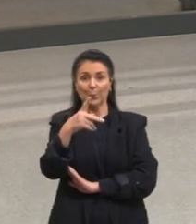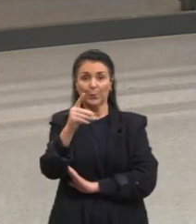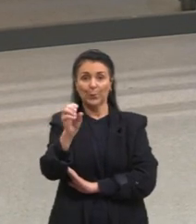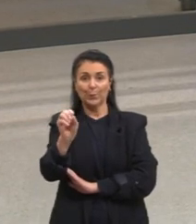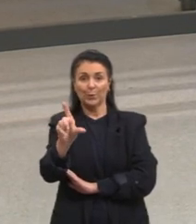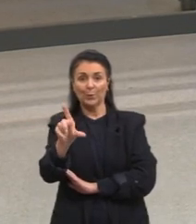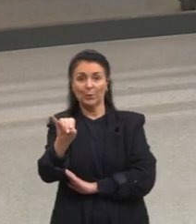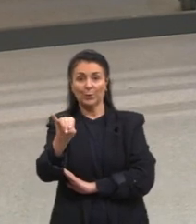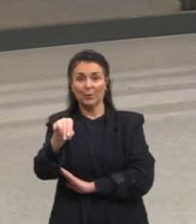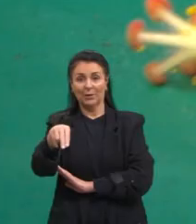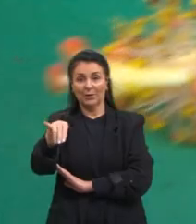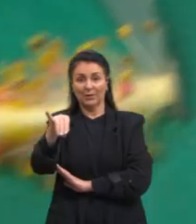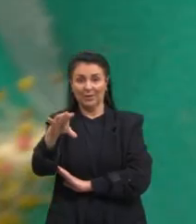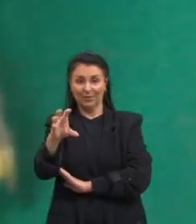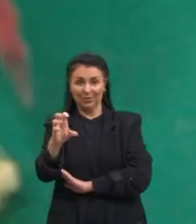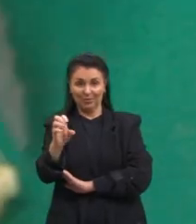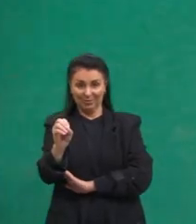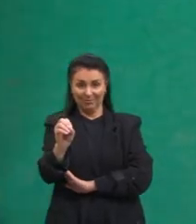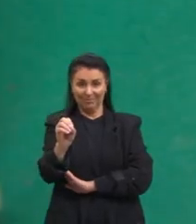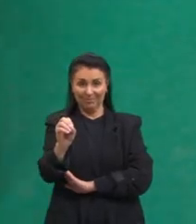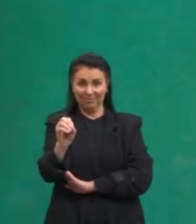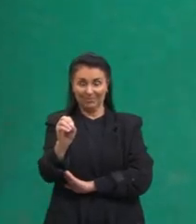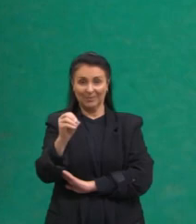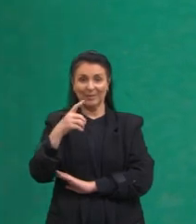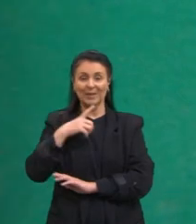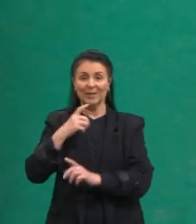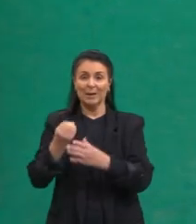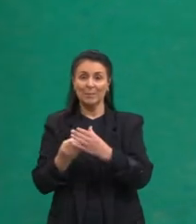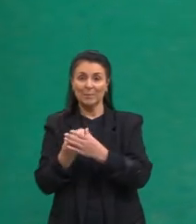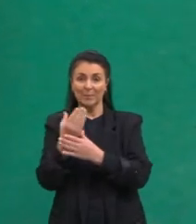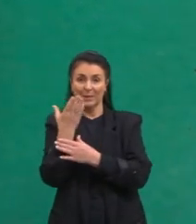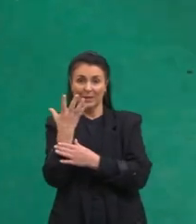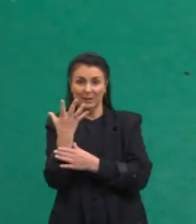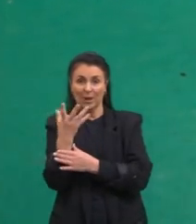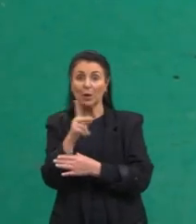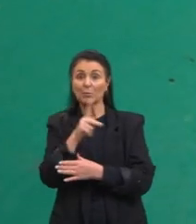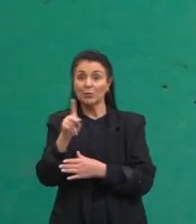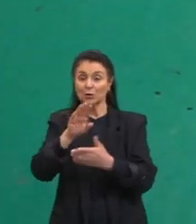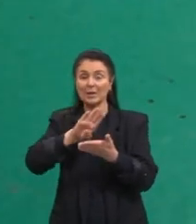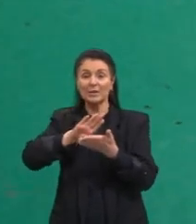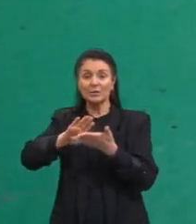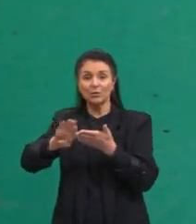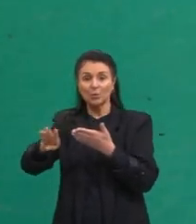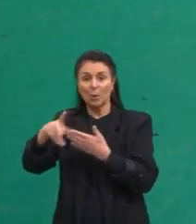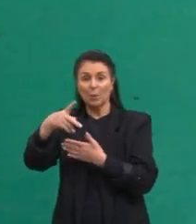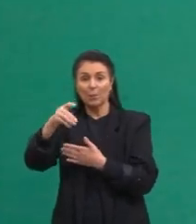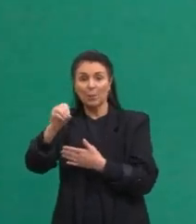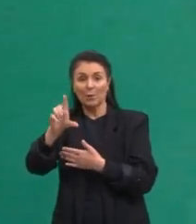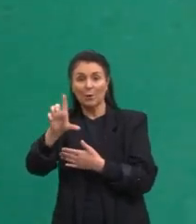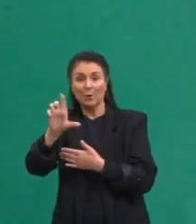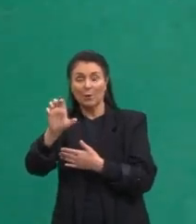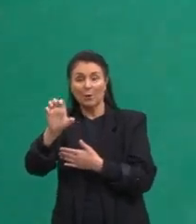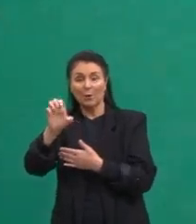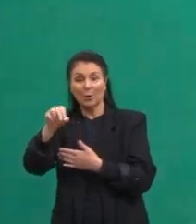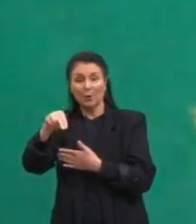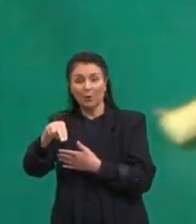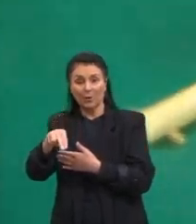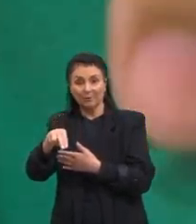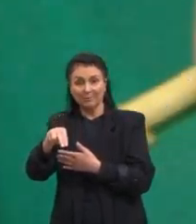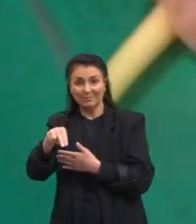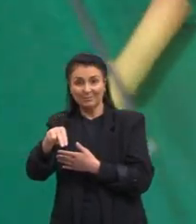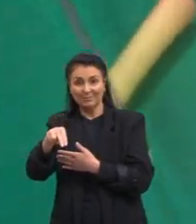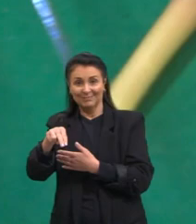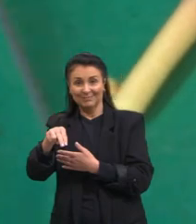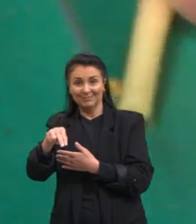tirando a estrutura aqui masculina né da planta que é o pólen e esse daqui é o tubo polínico